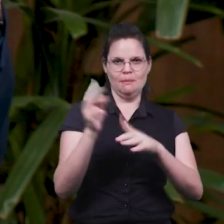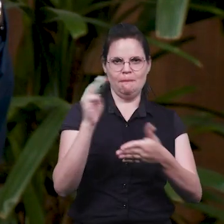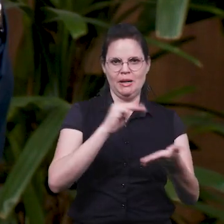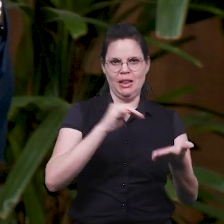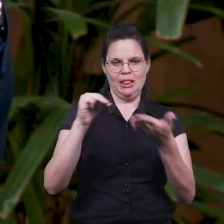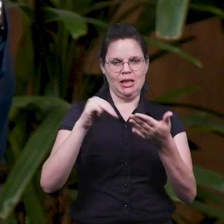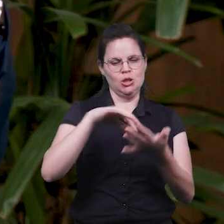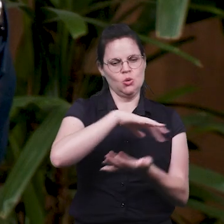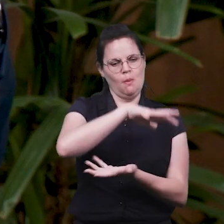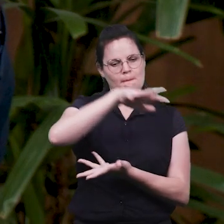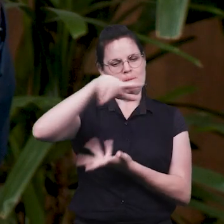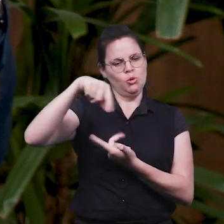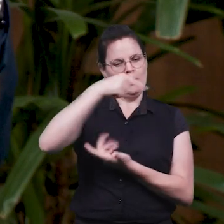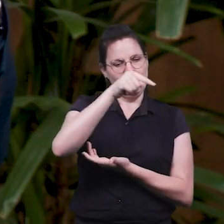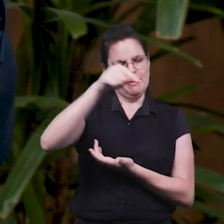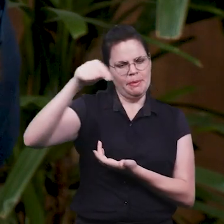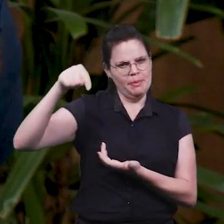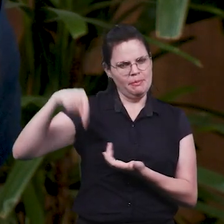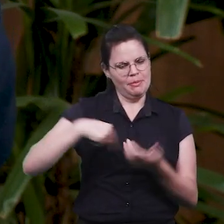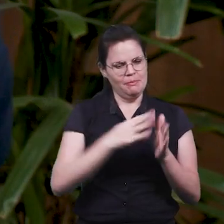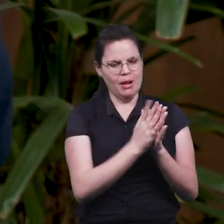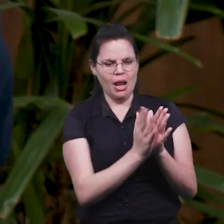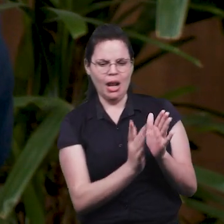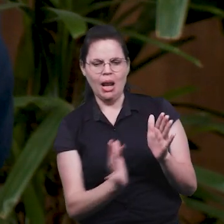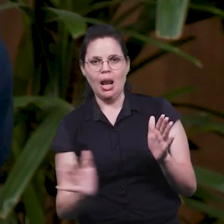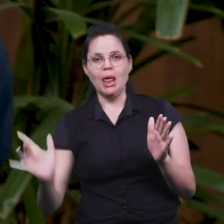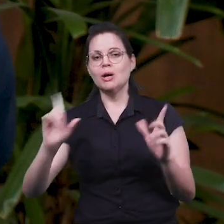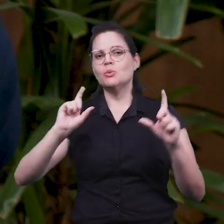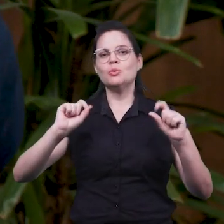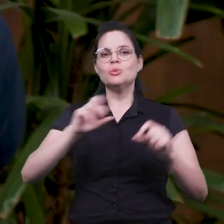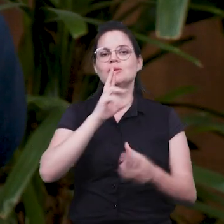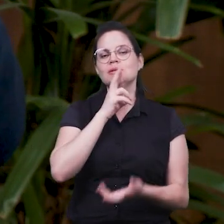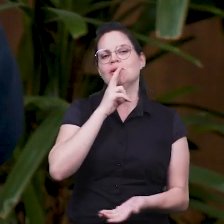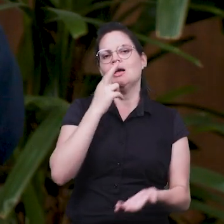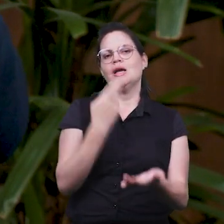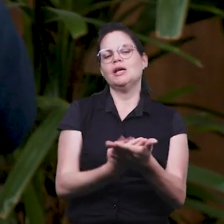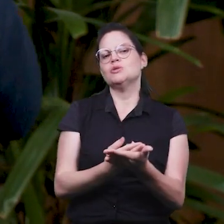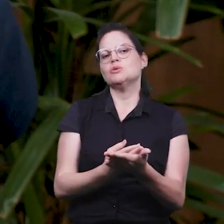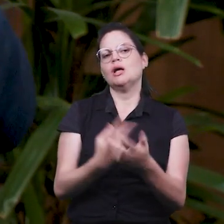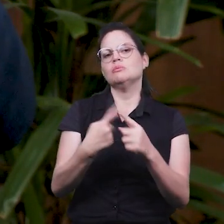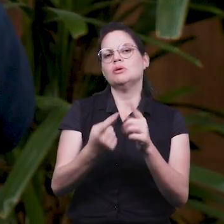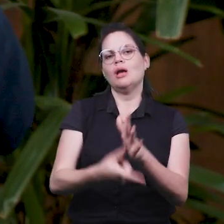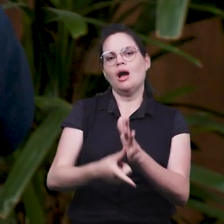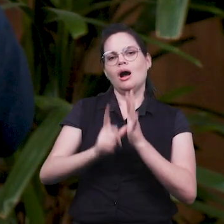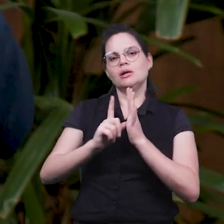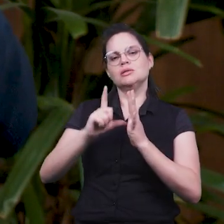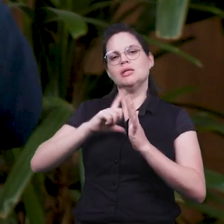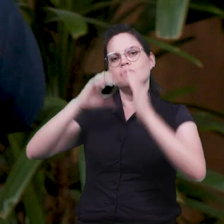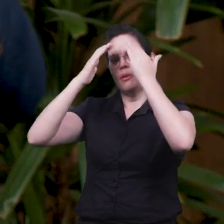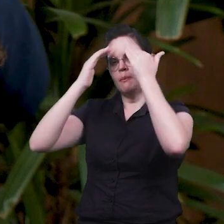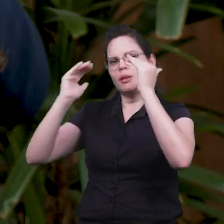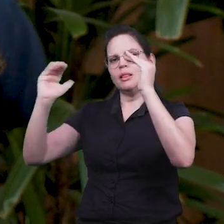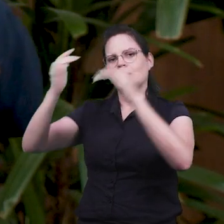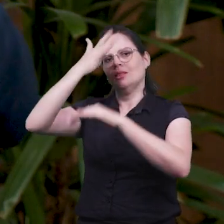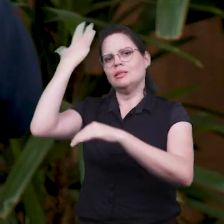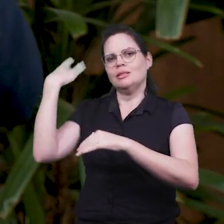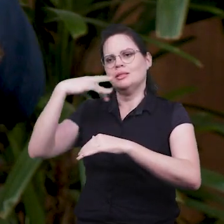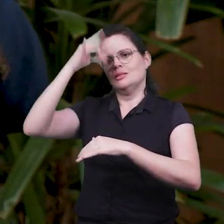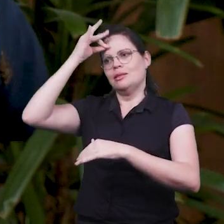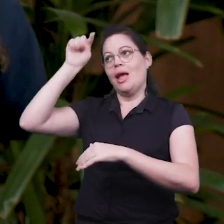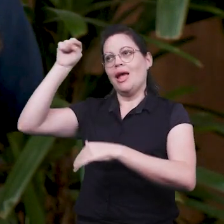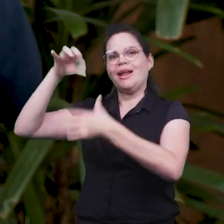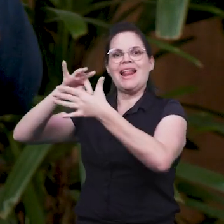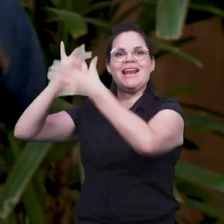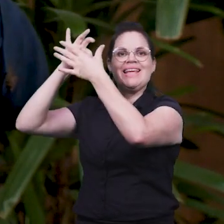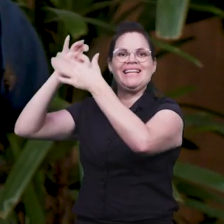em toda parte do mundo, tudo isso é resultado de ter o Espírito Santo como líder,